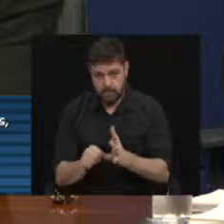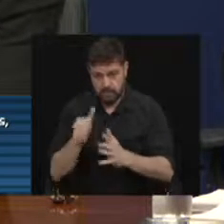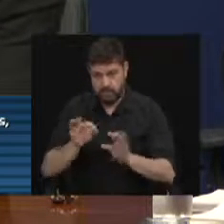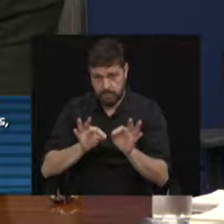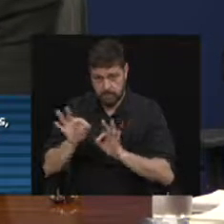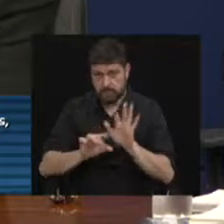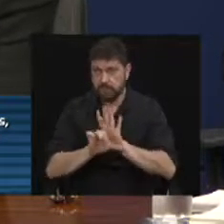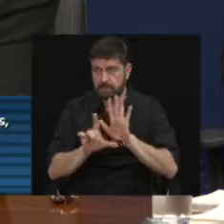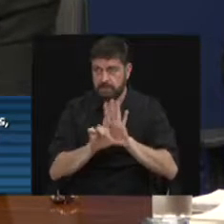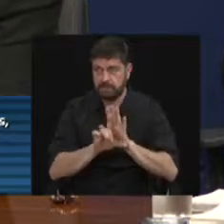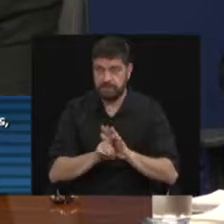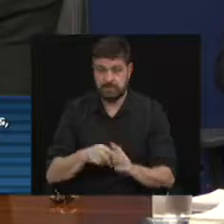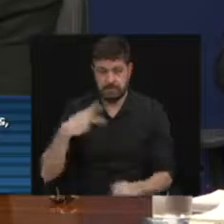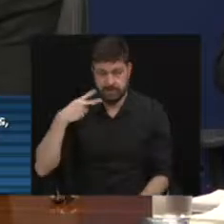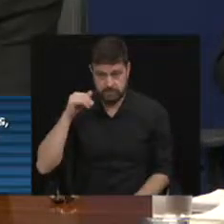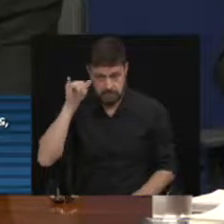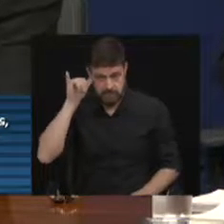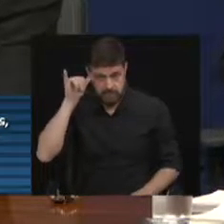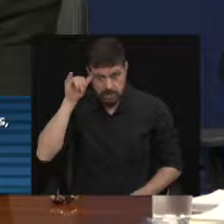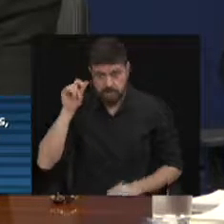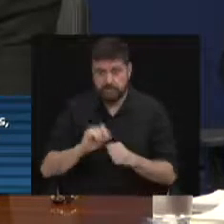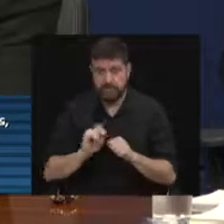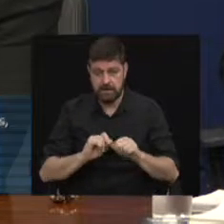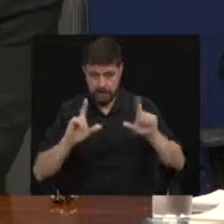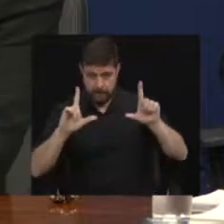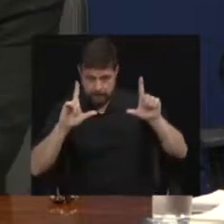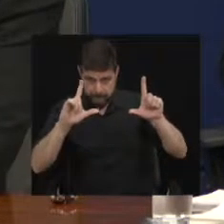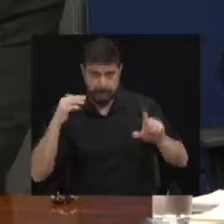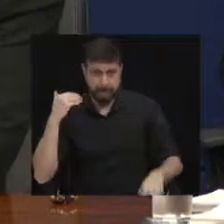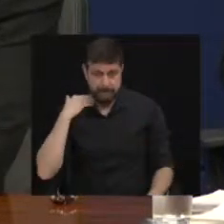1944/2016, devidamente aprovado. Item 1, segunda discussão e votação do PL